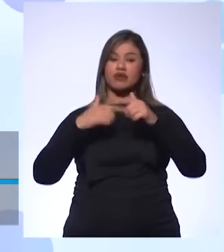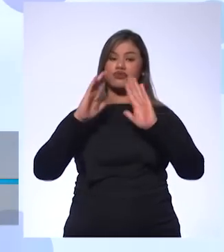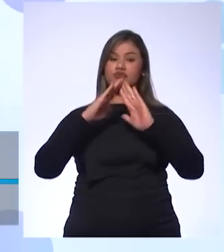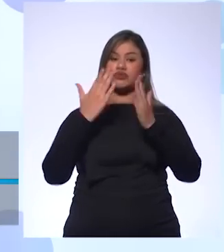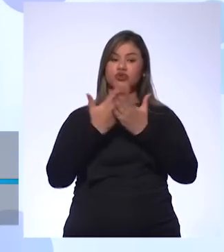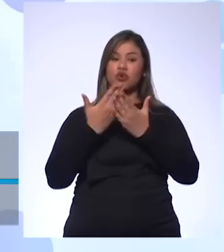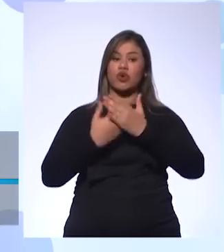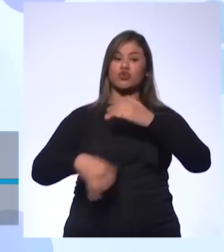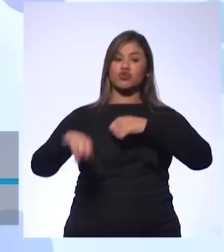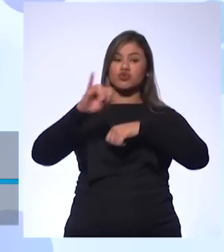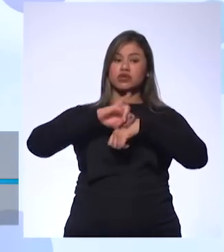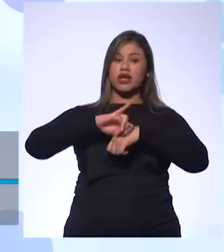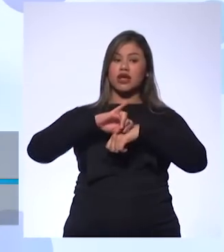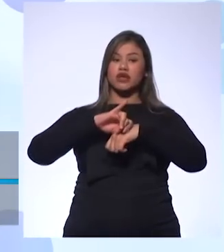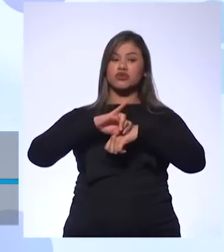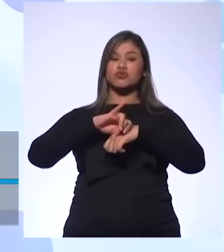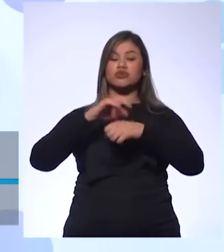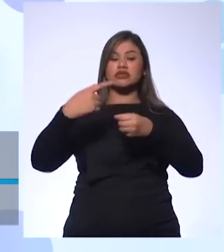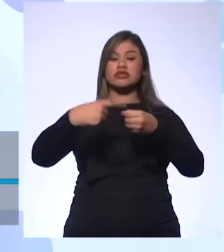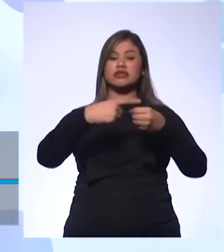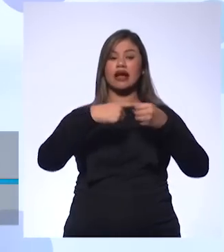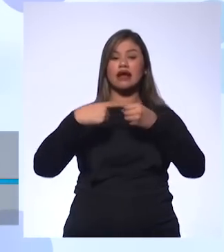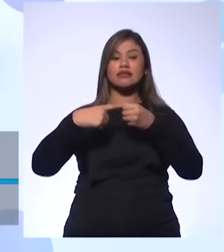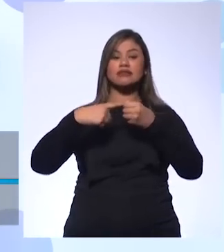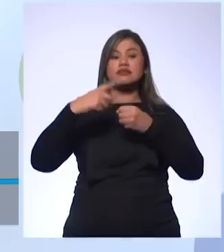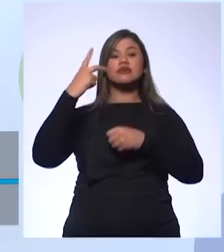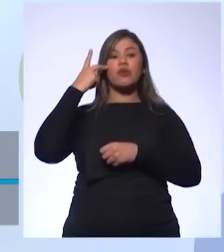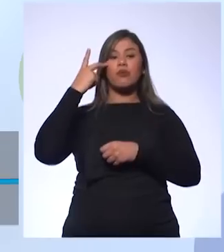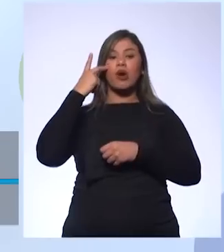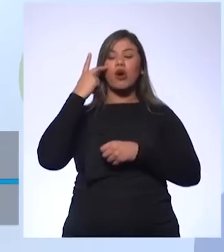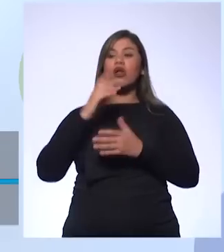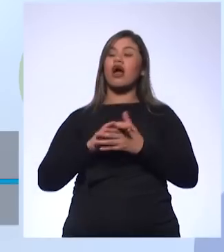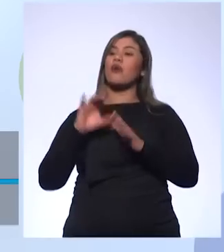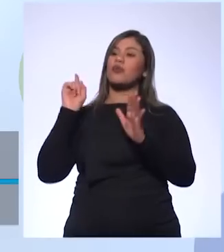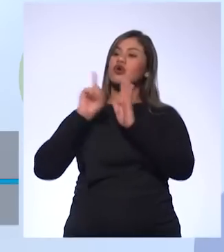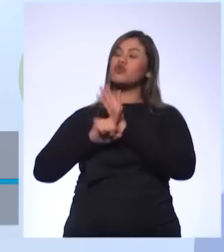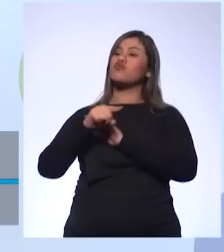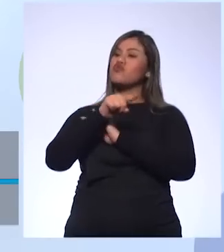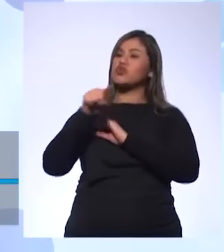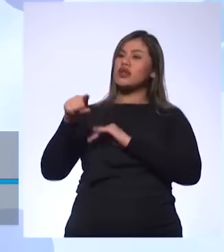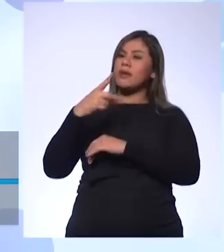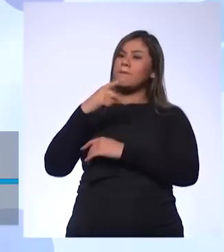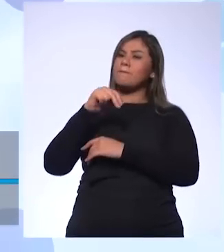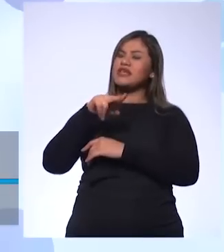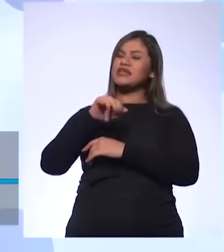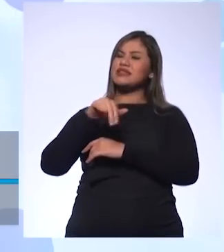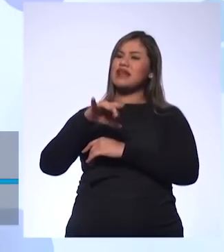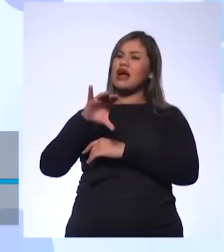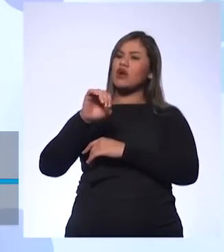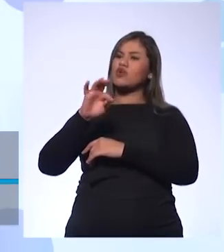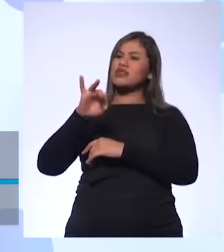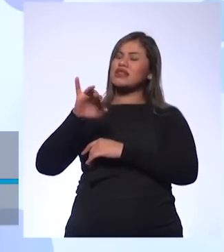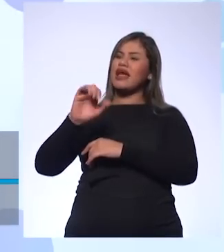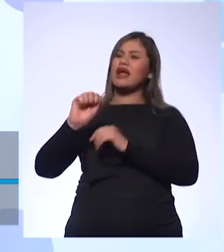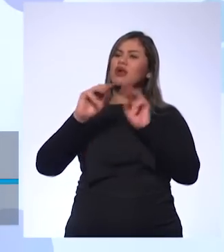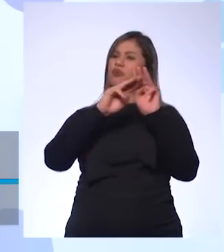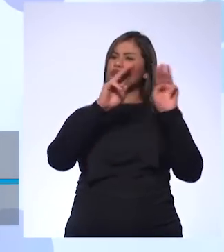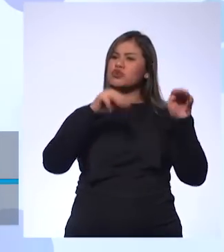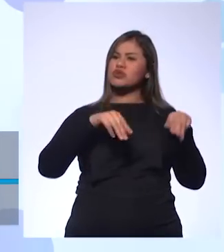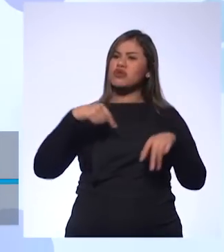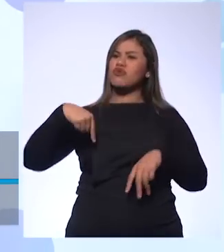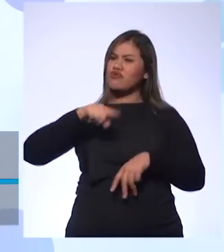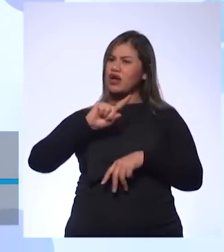Paulo. Hum, E quando eu pergunto para os meus alunos, eles falam: cara, vocês frequentam a Pinacoteca? Vocês frequentam o museu que está aqui do lado da escola? Eles viram e